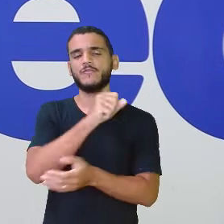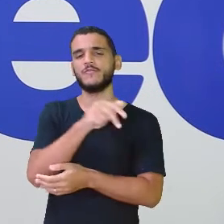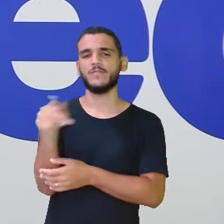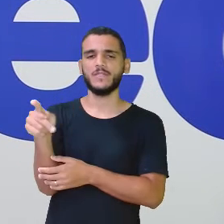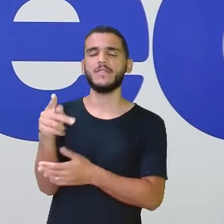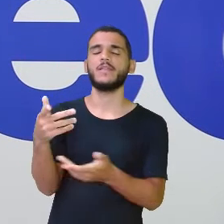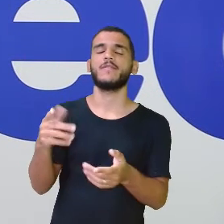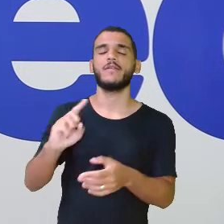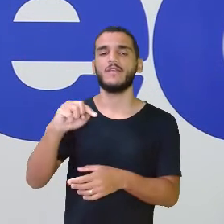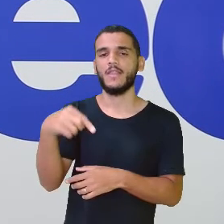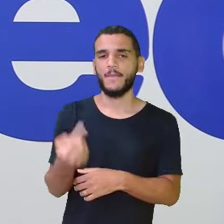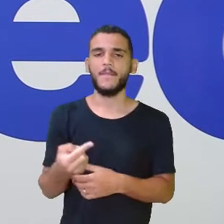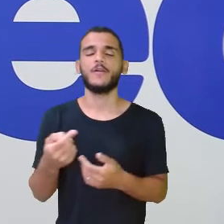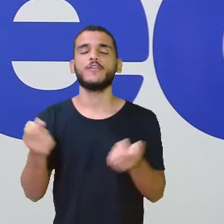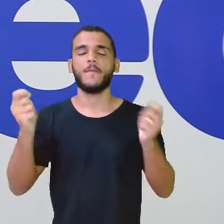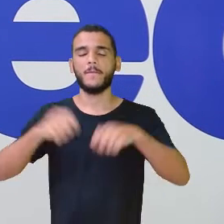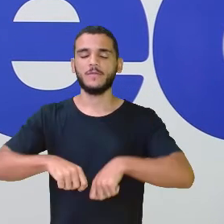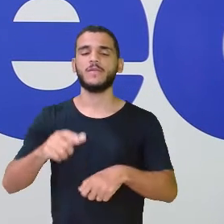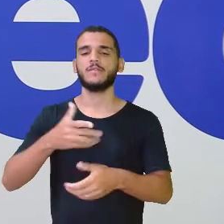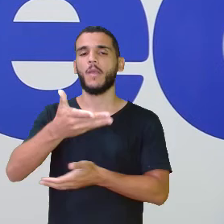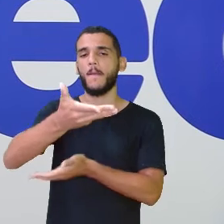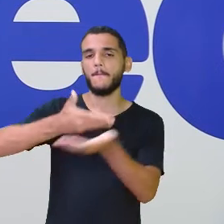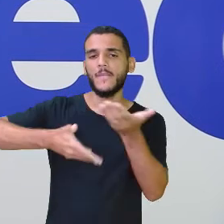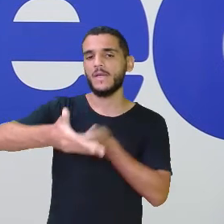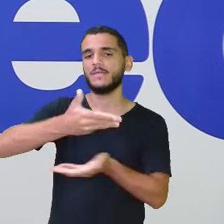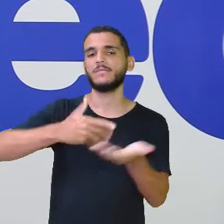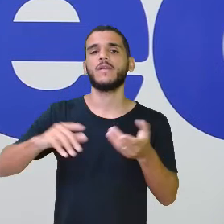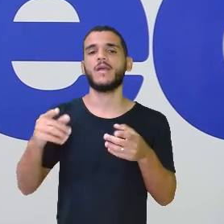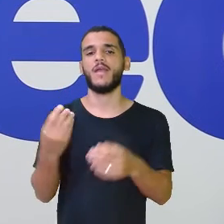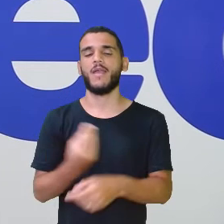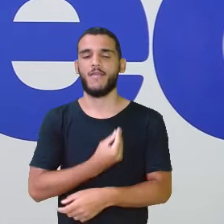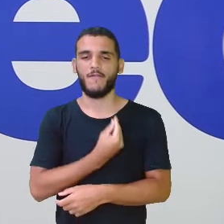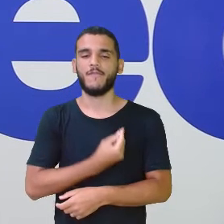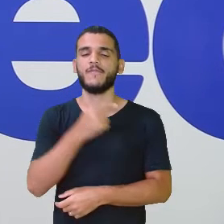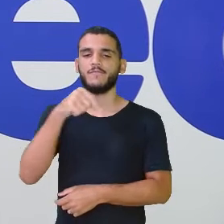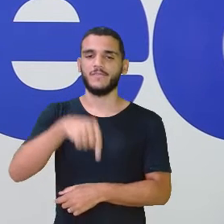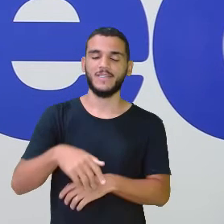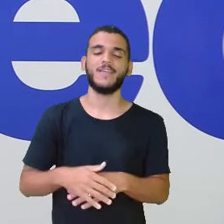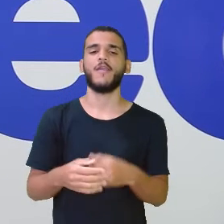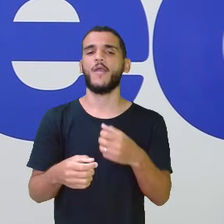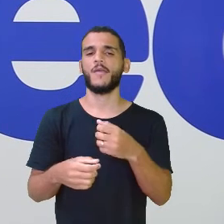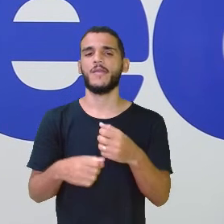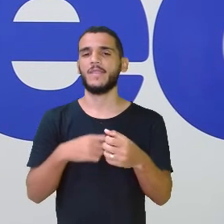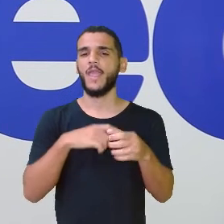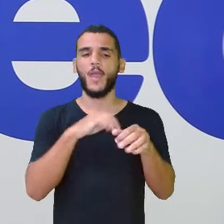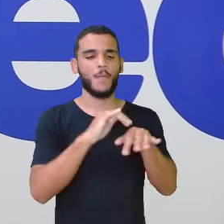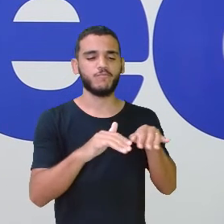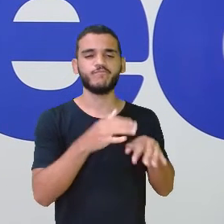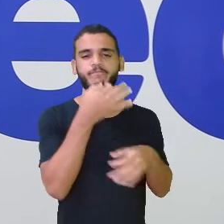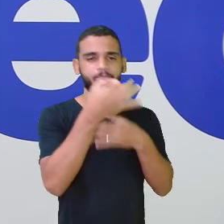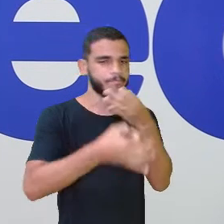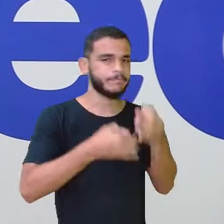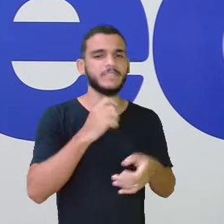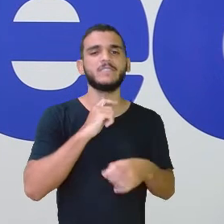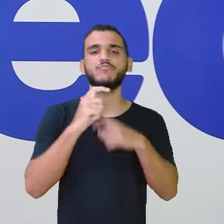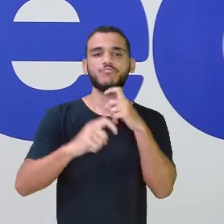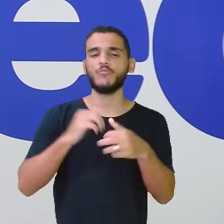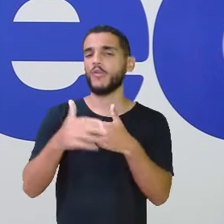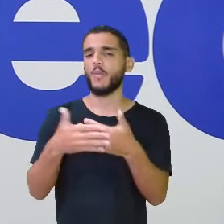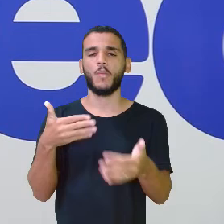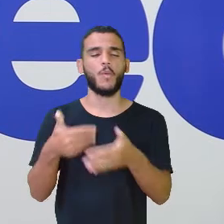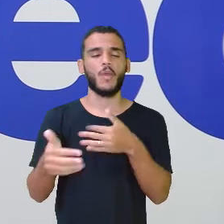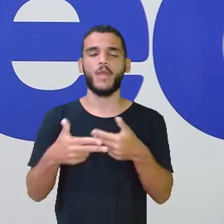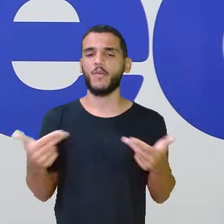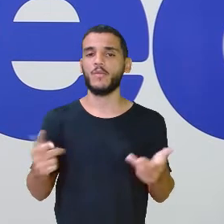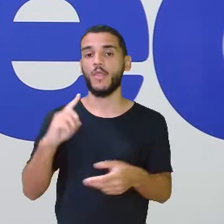e pode interagir aqui com a gente ao vivo. Olha que legal. Deixar comentários, tirar dúvidas, que aqui a gente